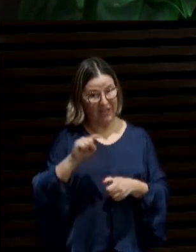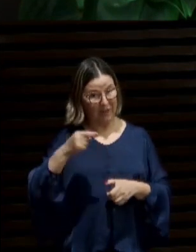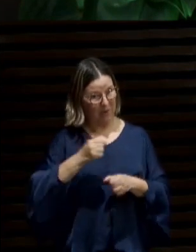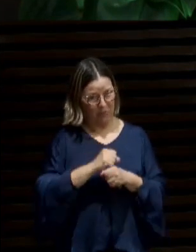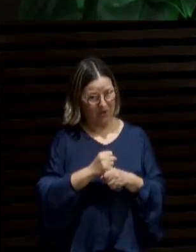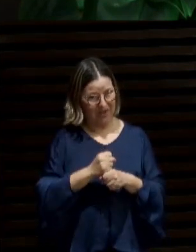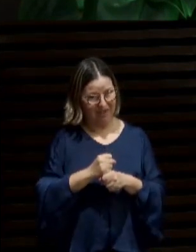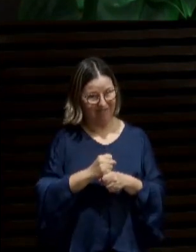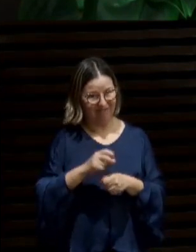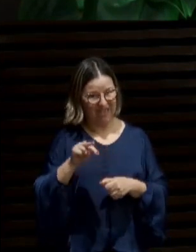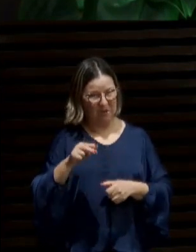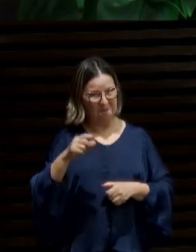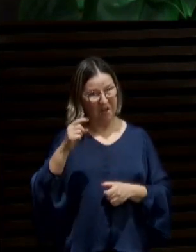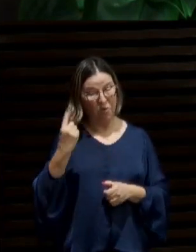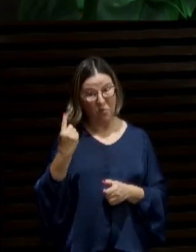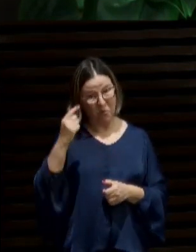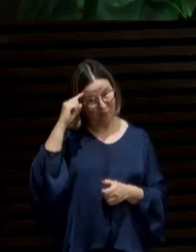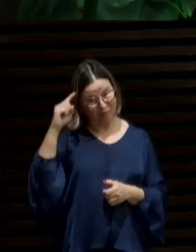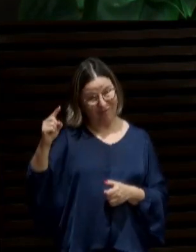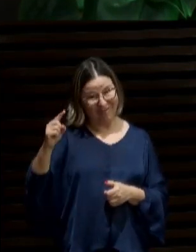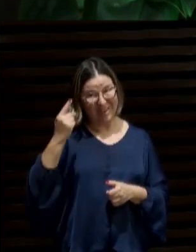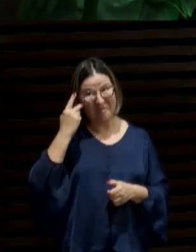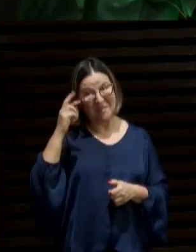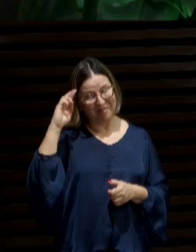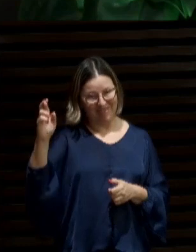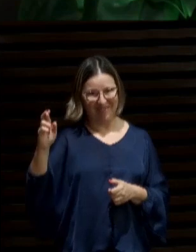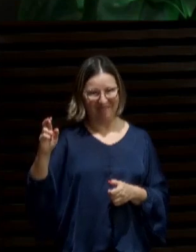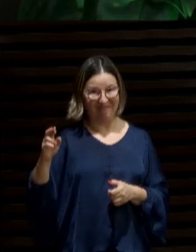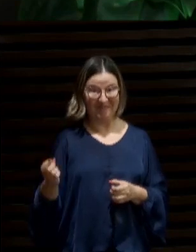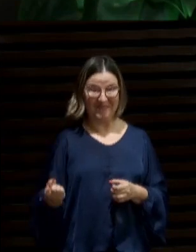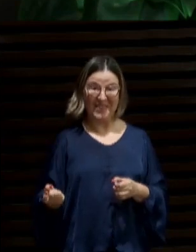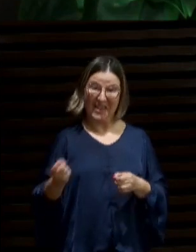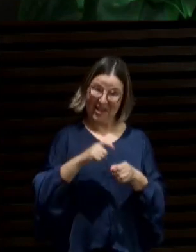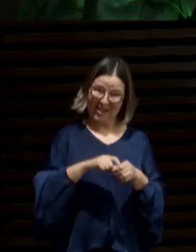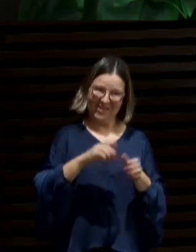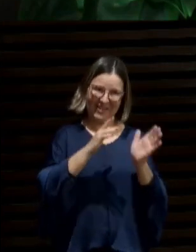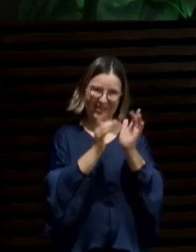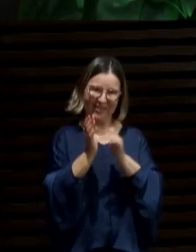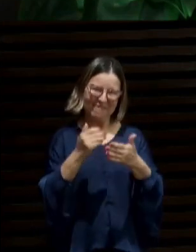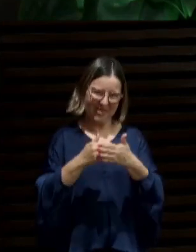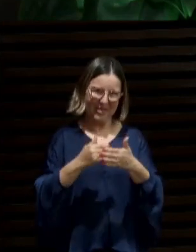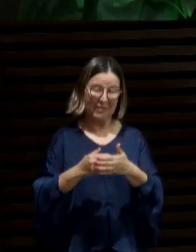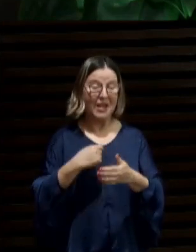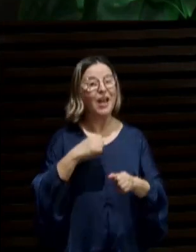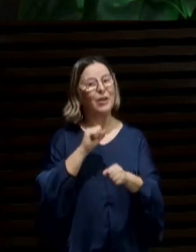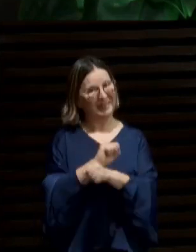Então, a volta dele está muito próxima. Eu estou esperando ainda